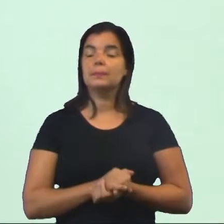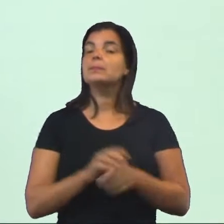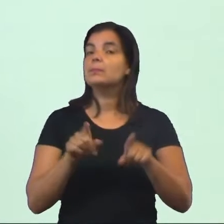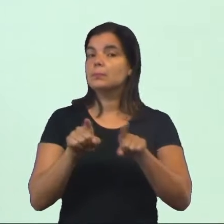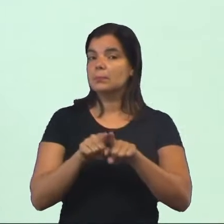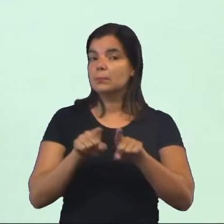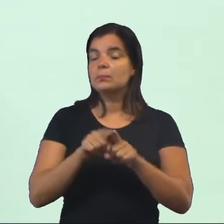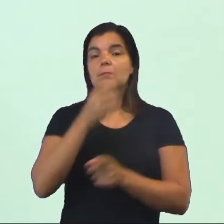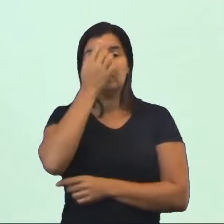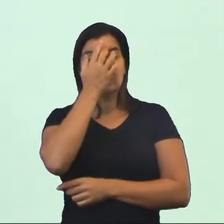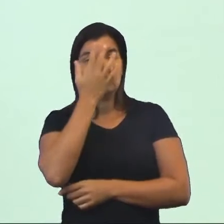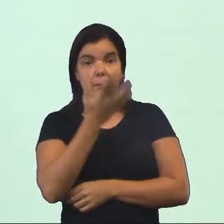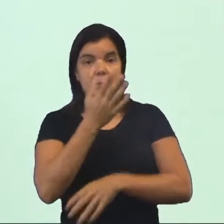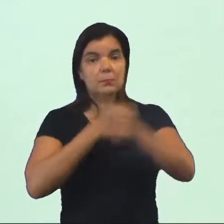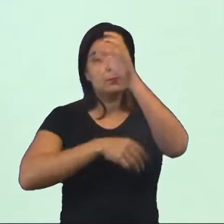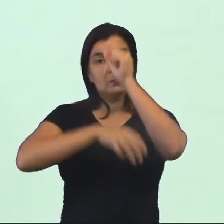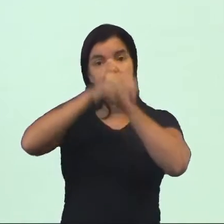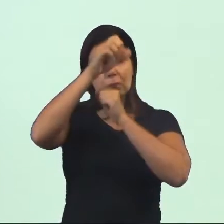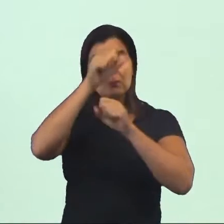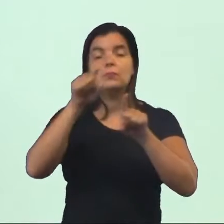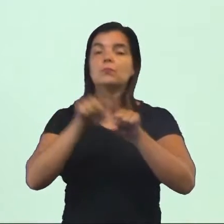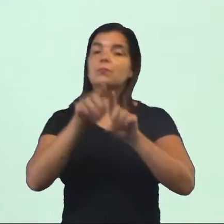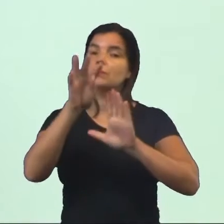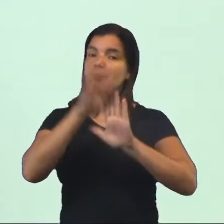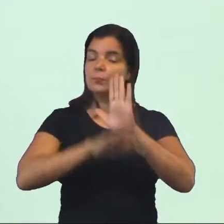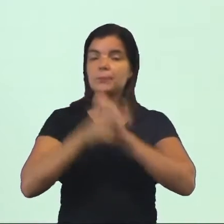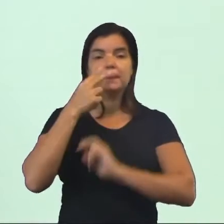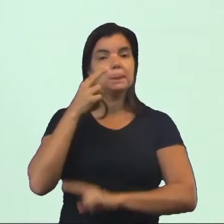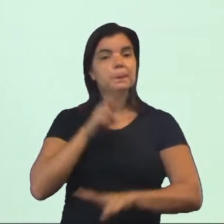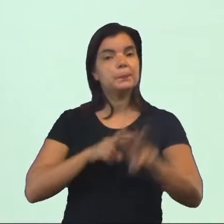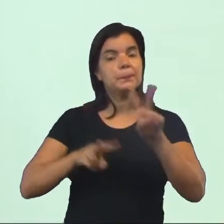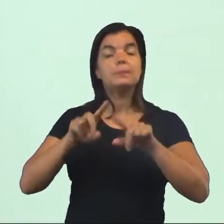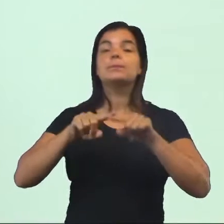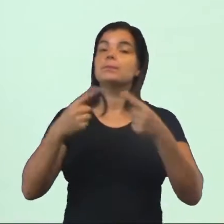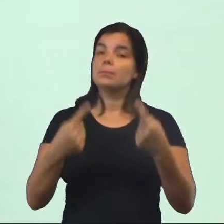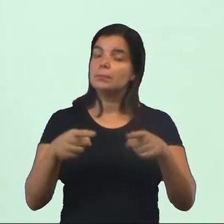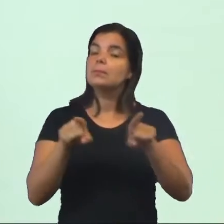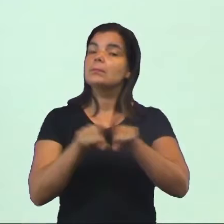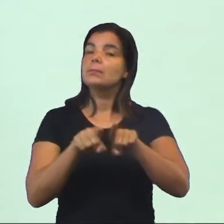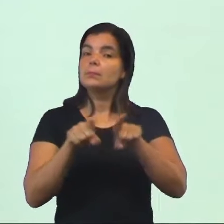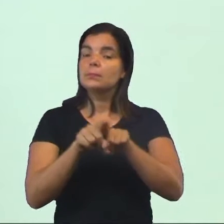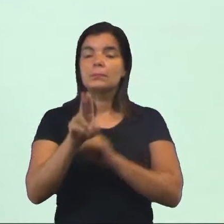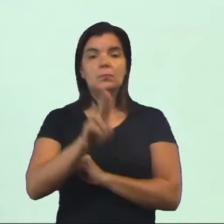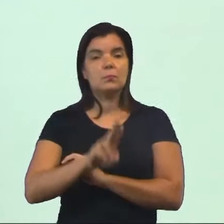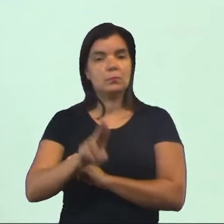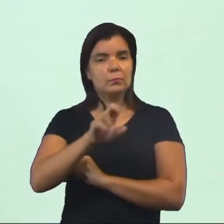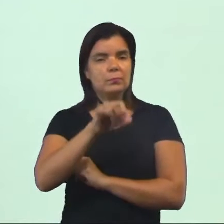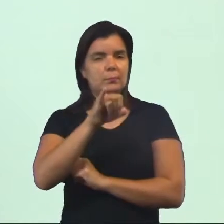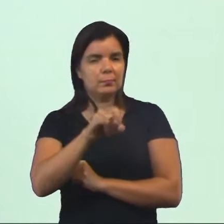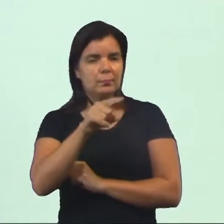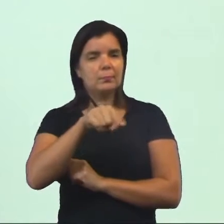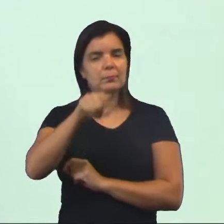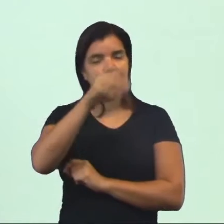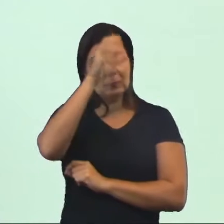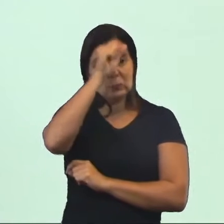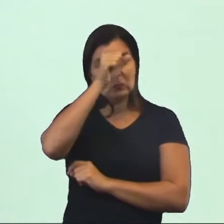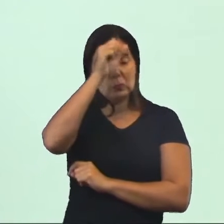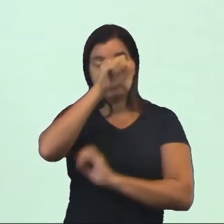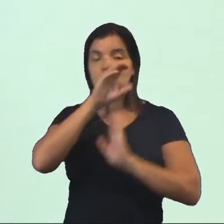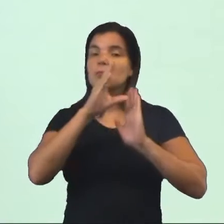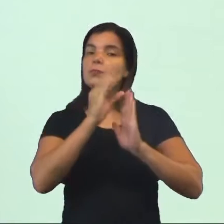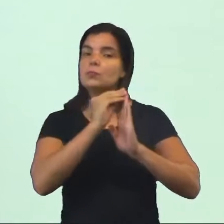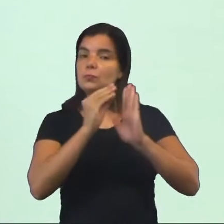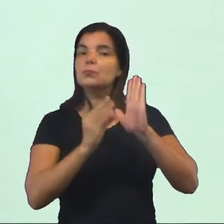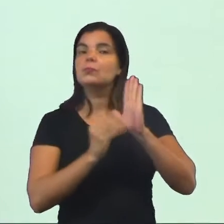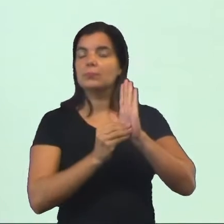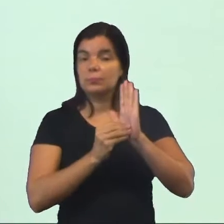para quem tem facilidade de aprender textos de forma visual, mas também ele é utilizado caso você tenha aprendido um conteúdo e